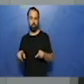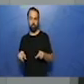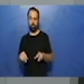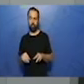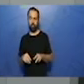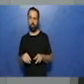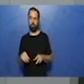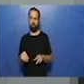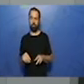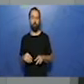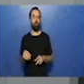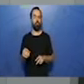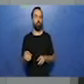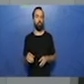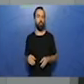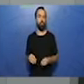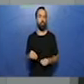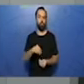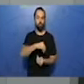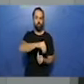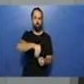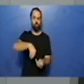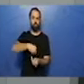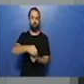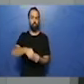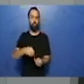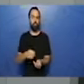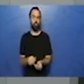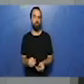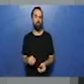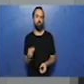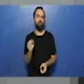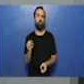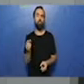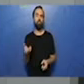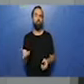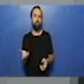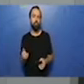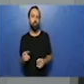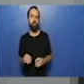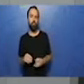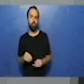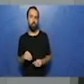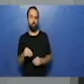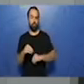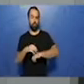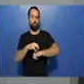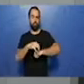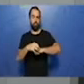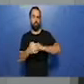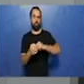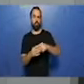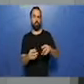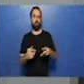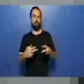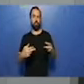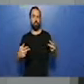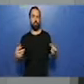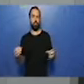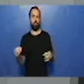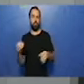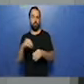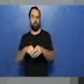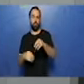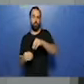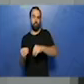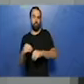mistura. Já uma mistura, elas são uma matéria formada por moléculas quimicamente diferentes. Então,